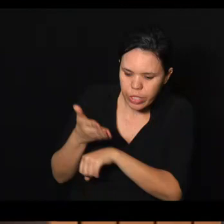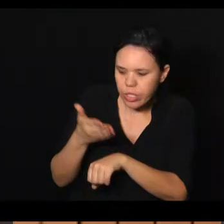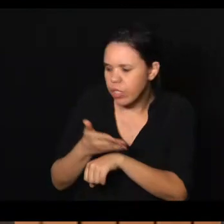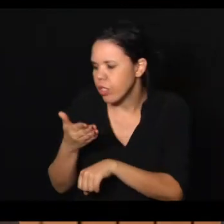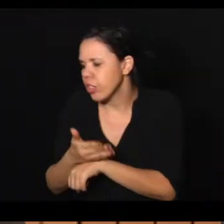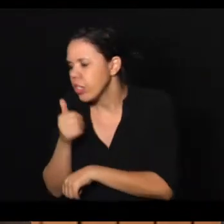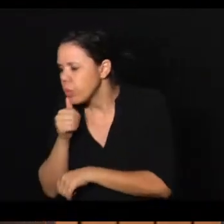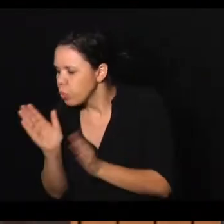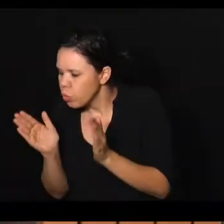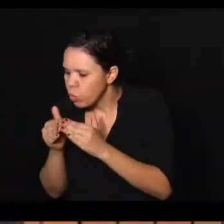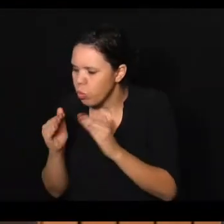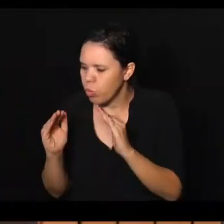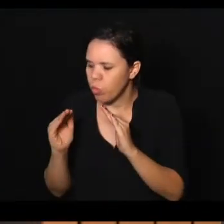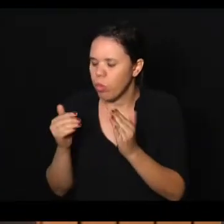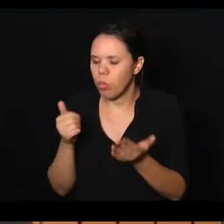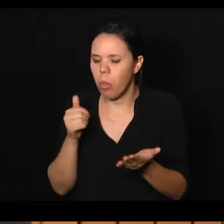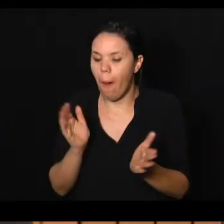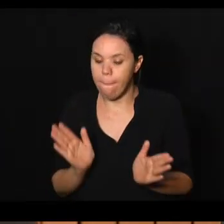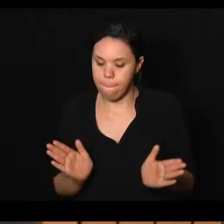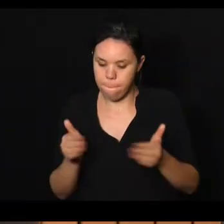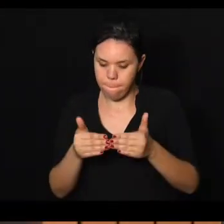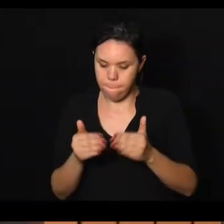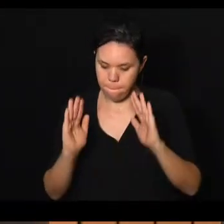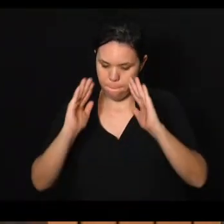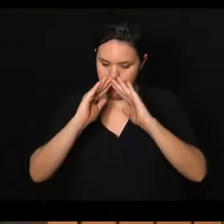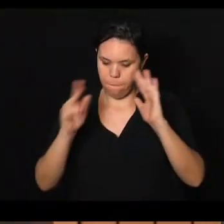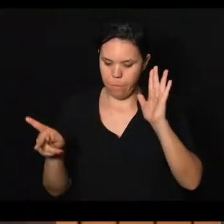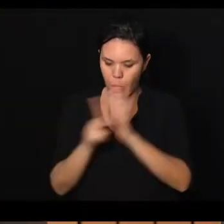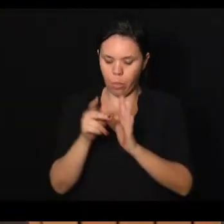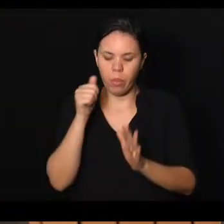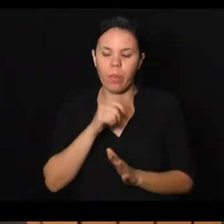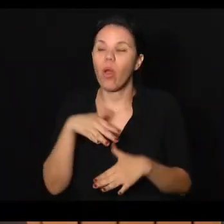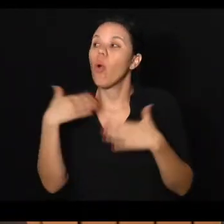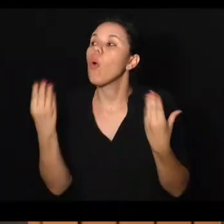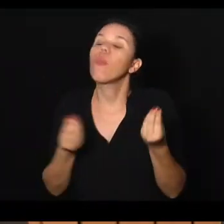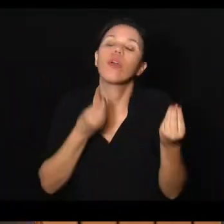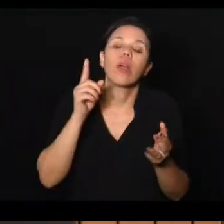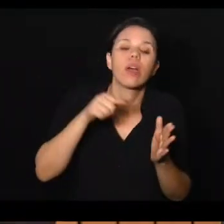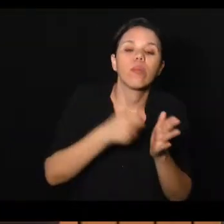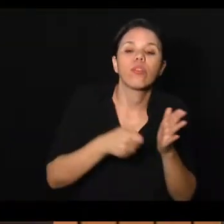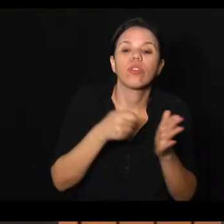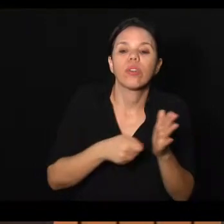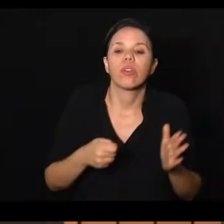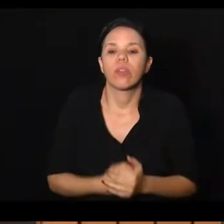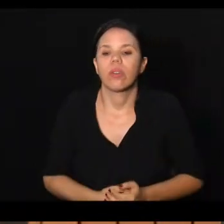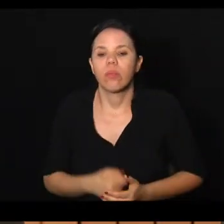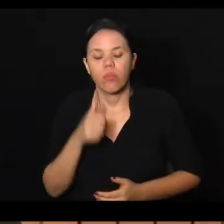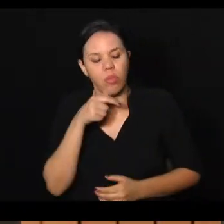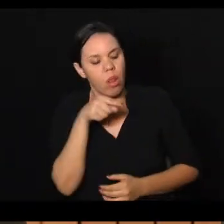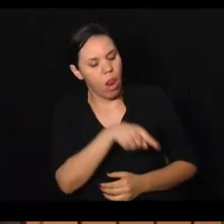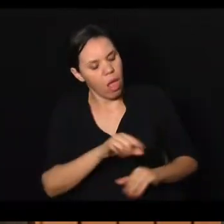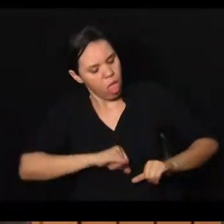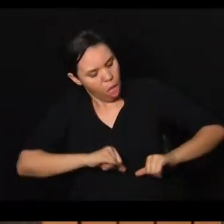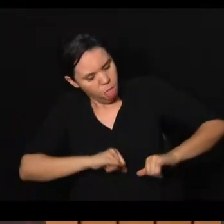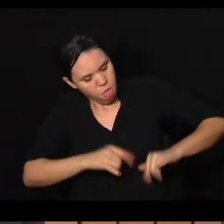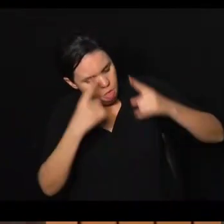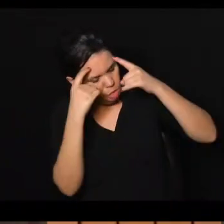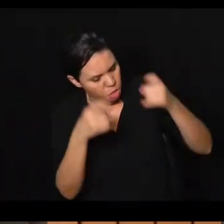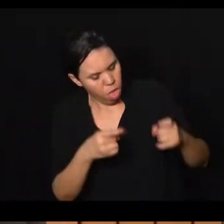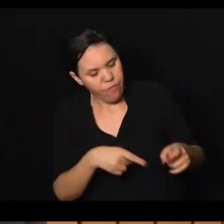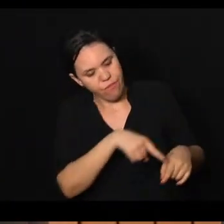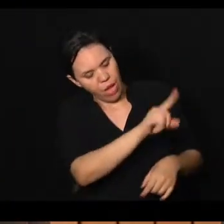de mulheres, olha como eram as políticas públicas em alguns lugares. A mulher vítima de violência passa